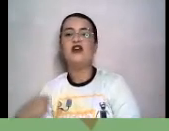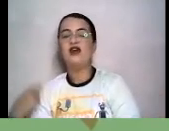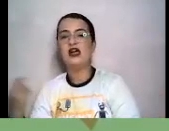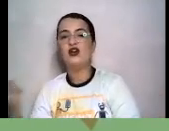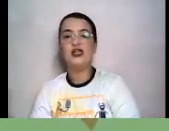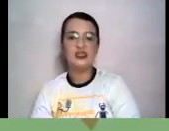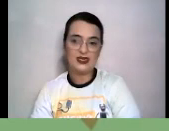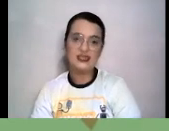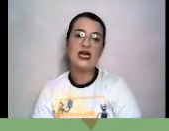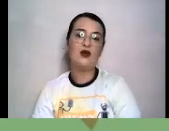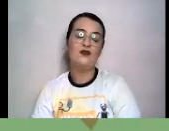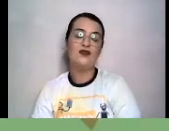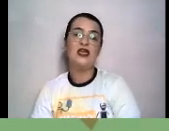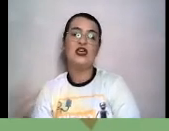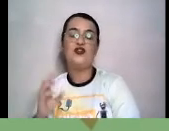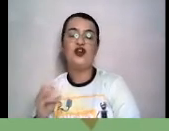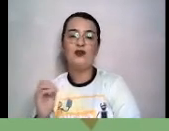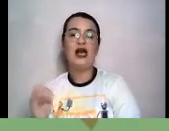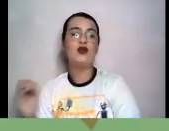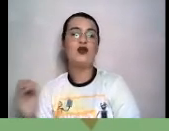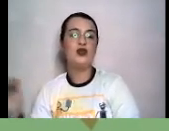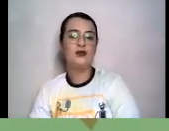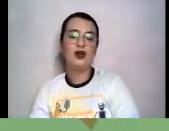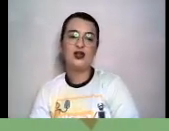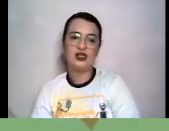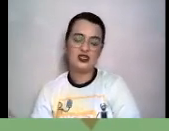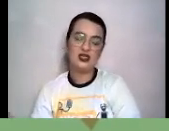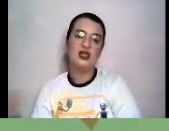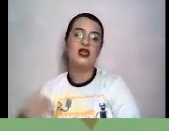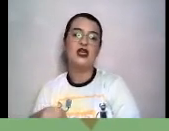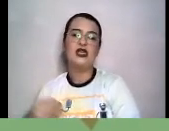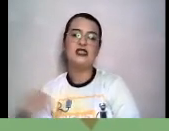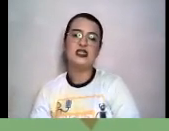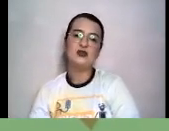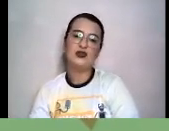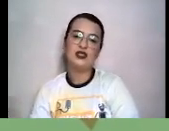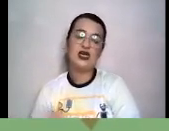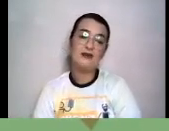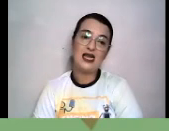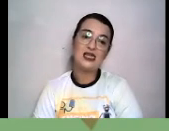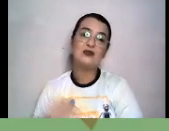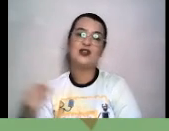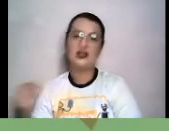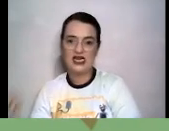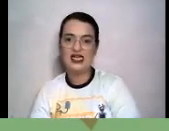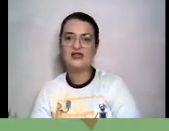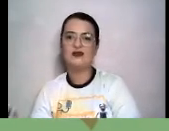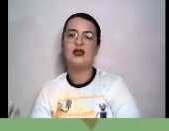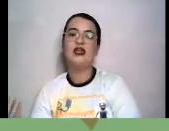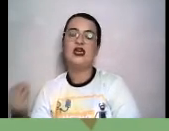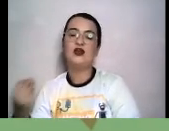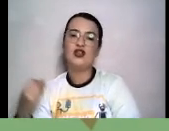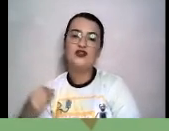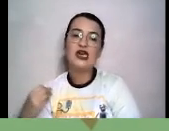E aí vem a corrida espacial, que foi um marco muito importante, né, nessa disputa de capitalismo e